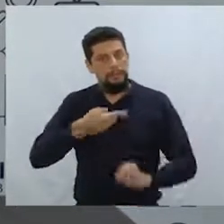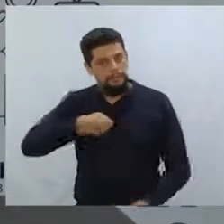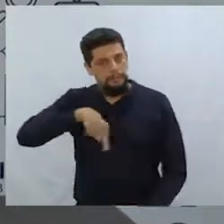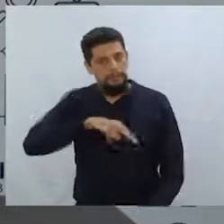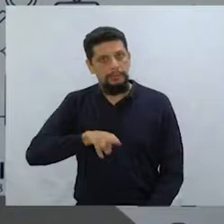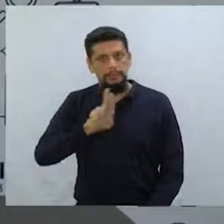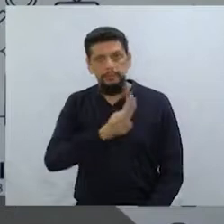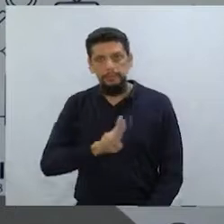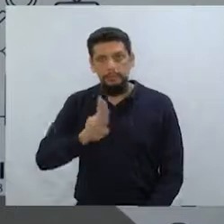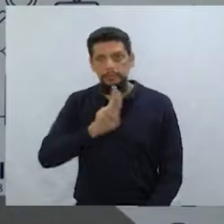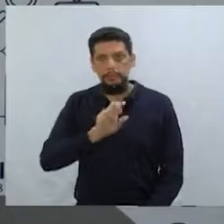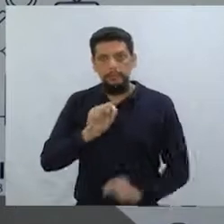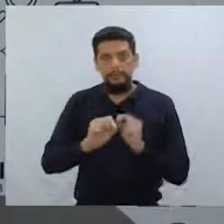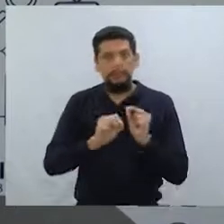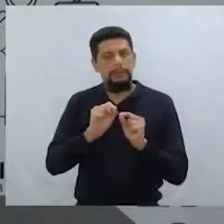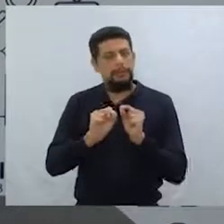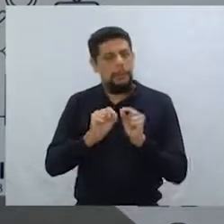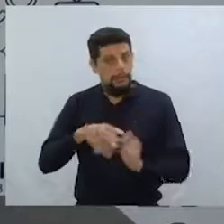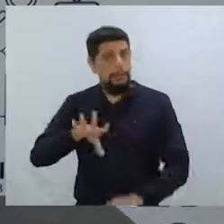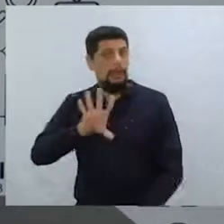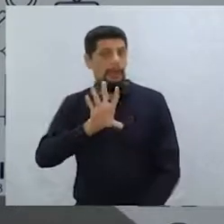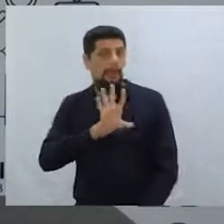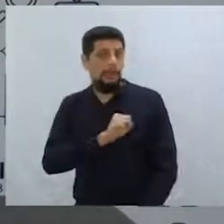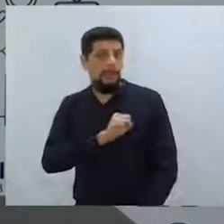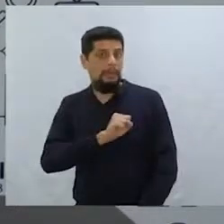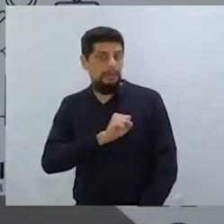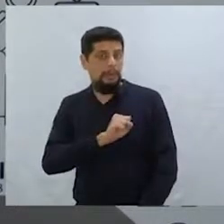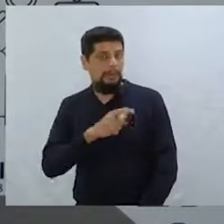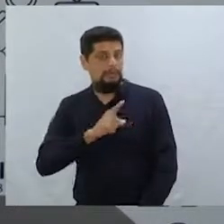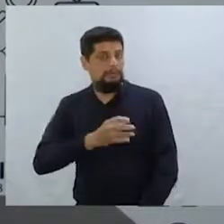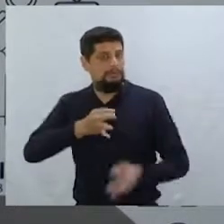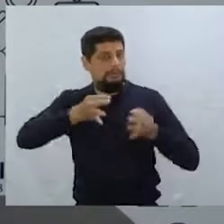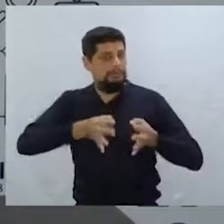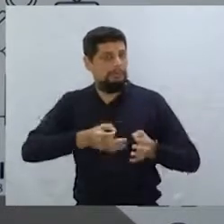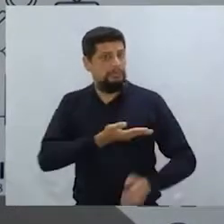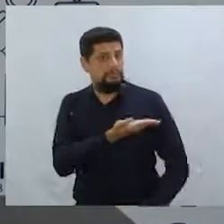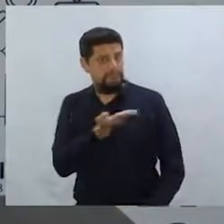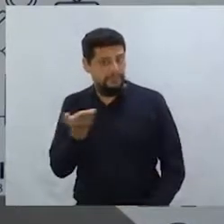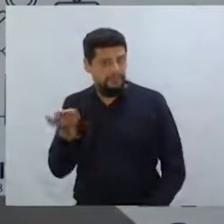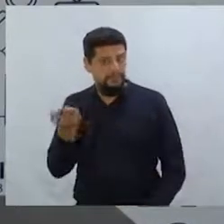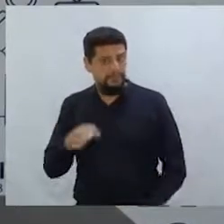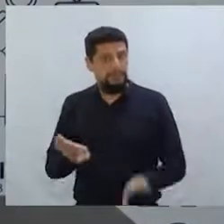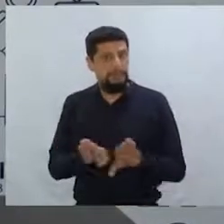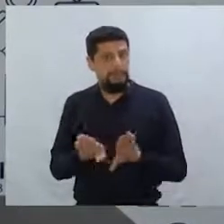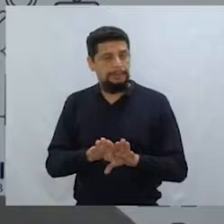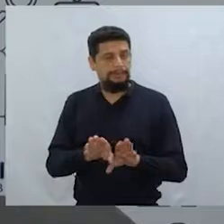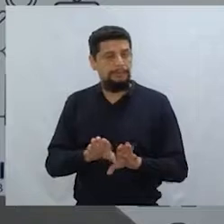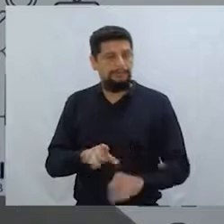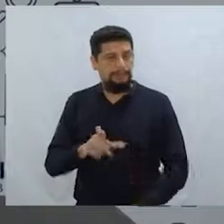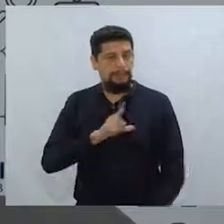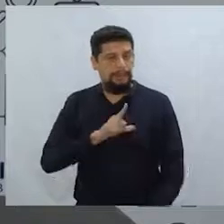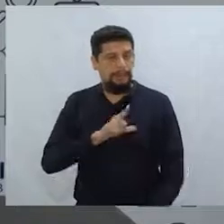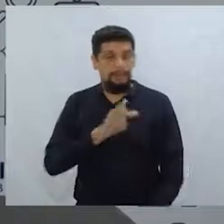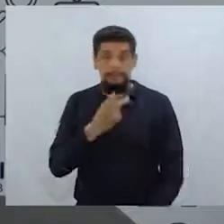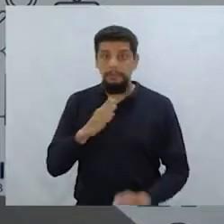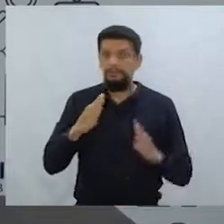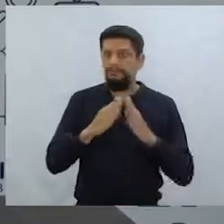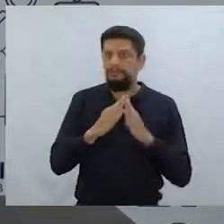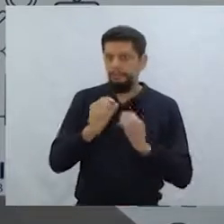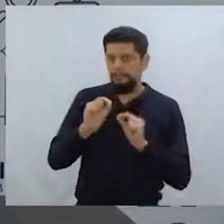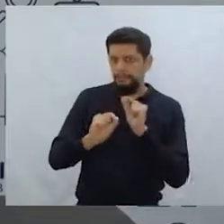gente vai utilizar uma coisa que é um amor. Eu amo e eu tenho certeza que muitos de vocês têm em